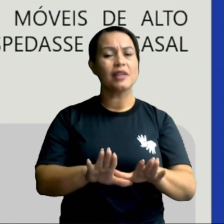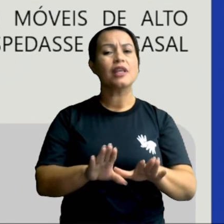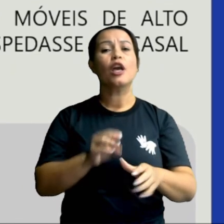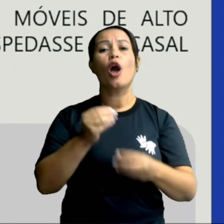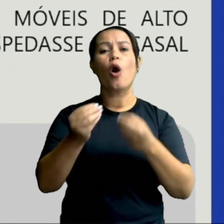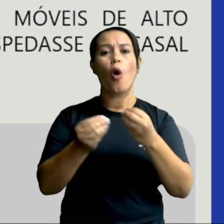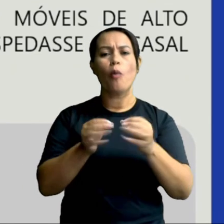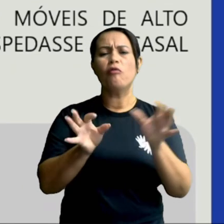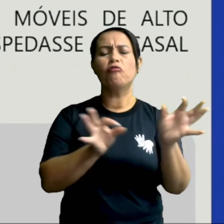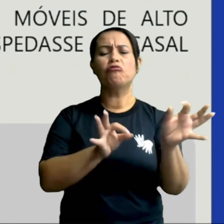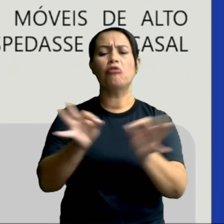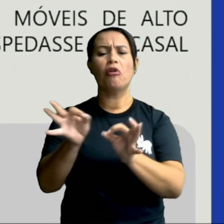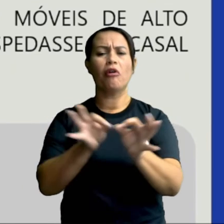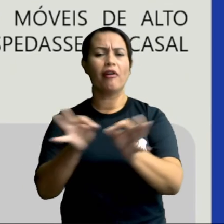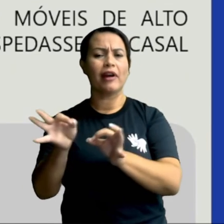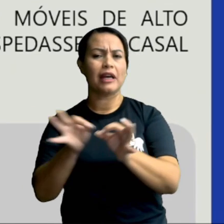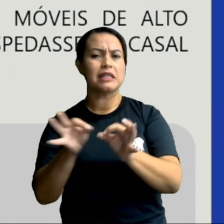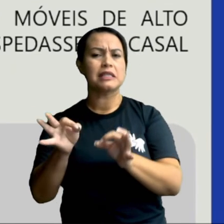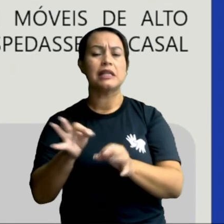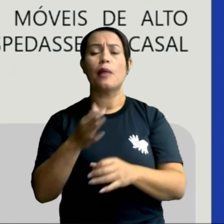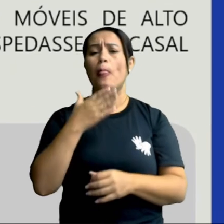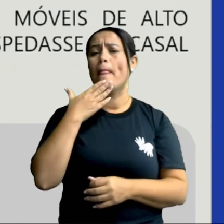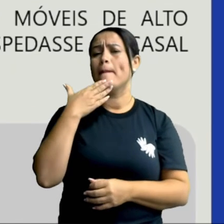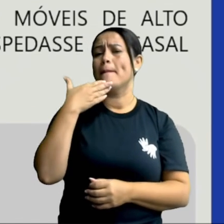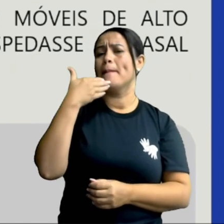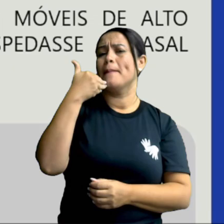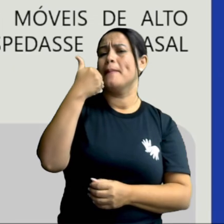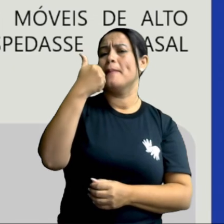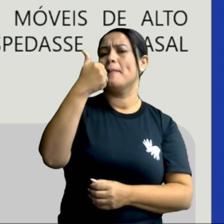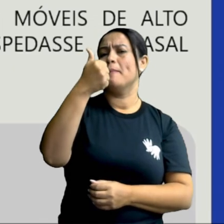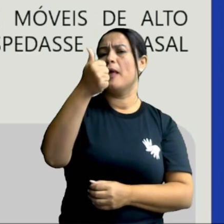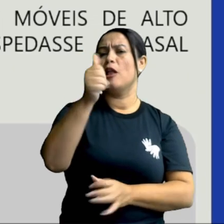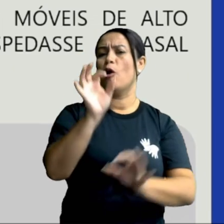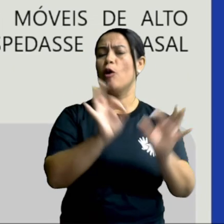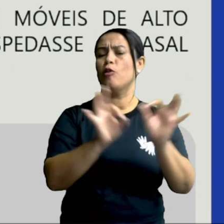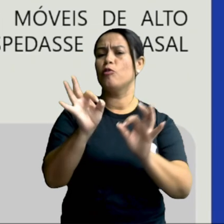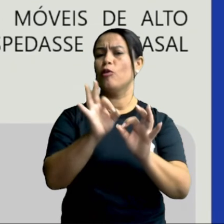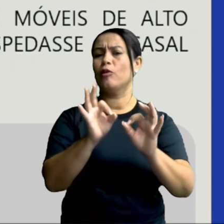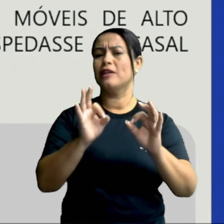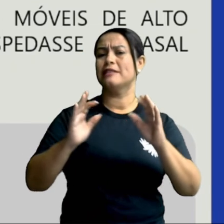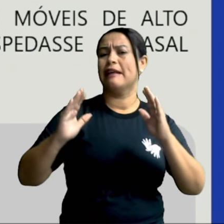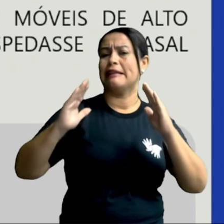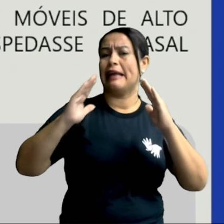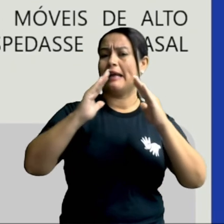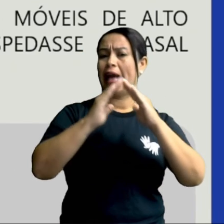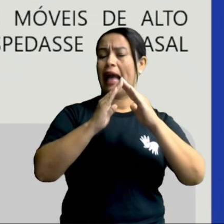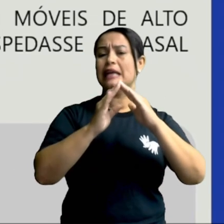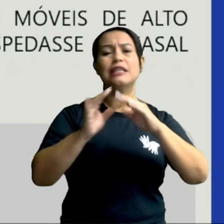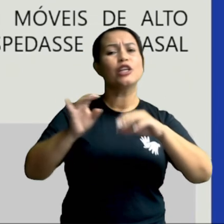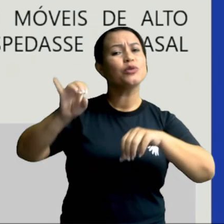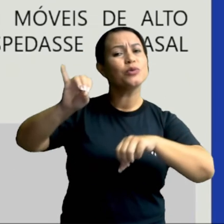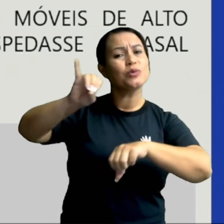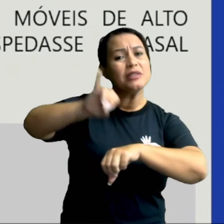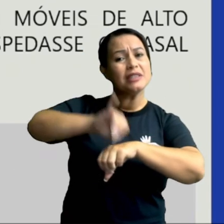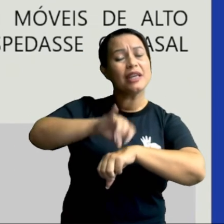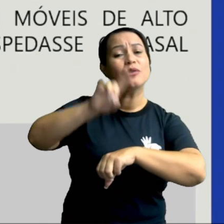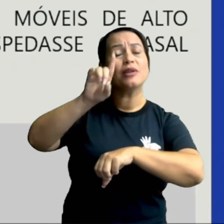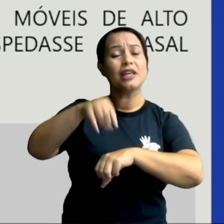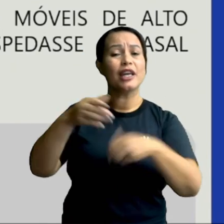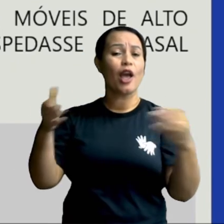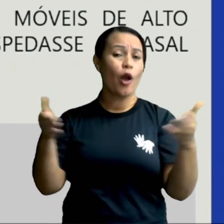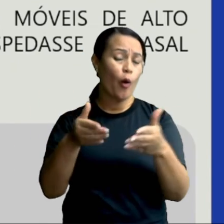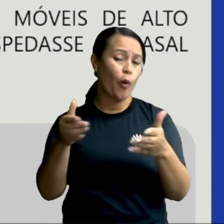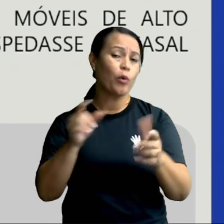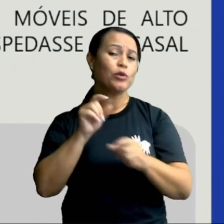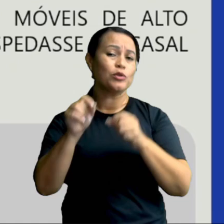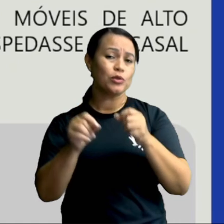foi preparada a melhor e maior casa no centro da cidade, que é a casa que hoje